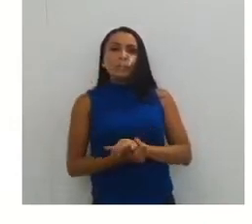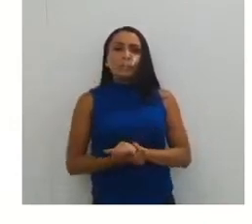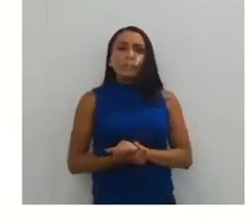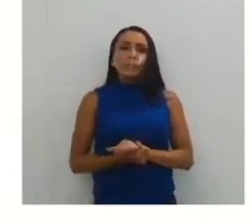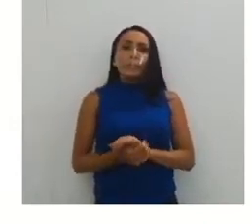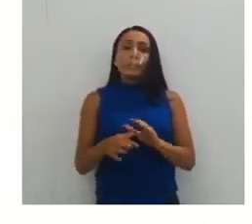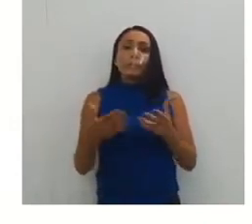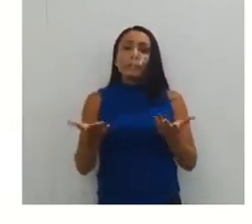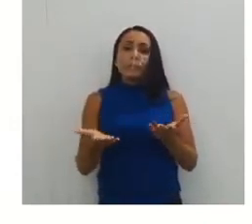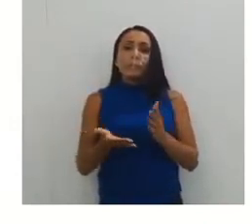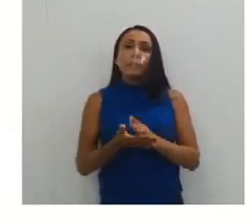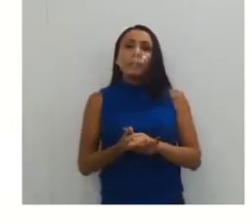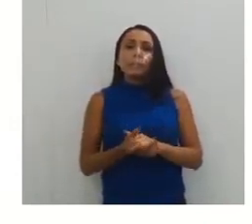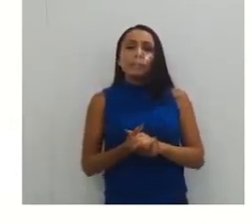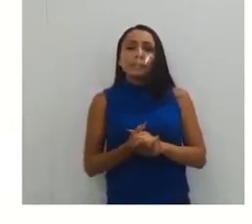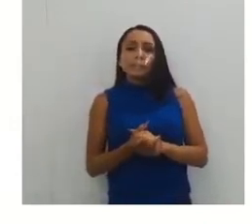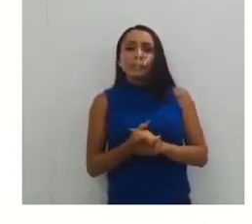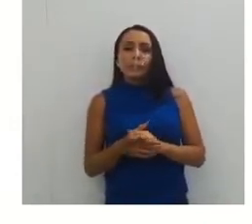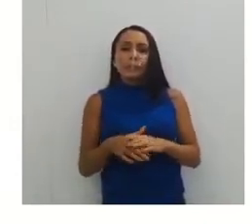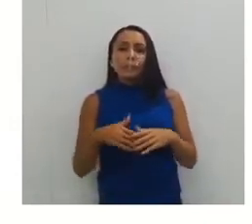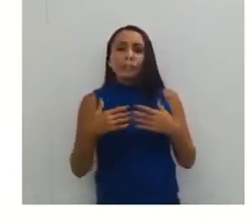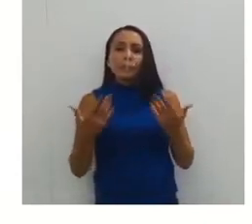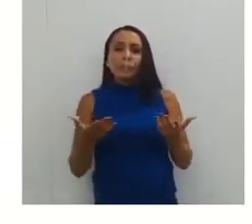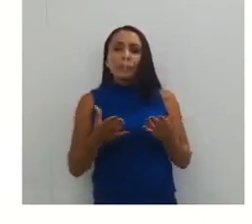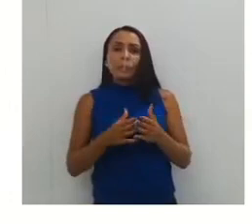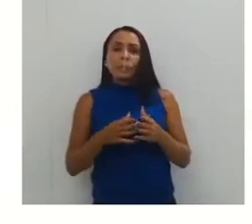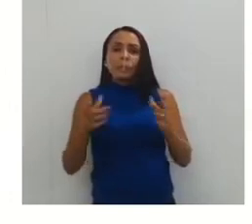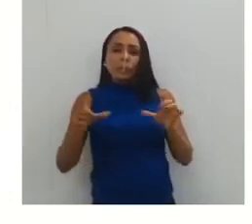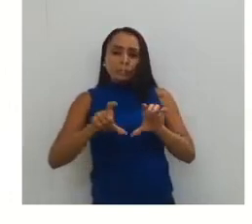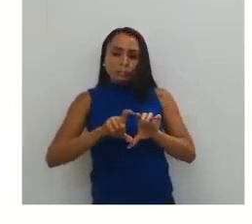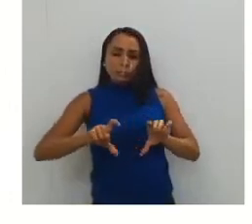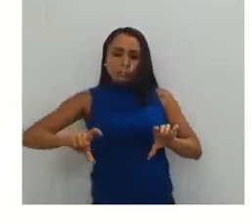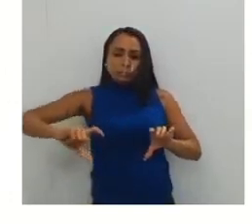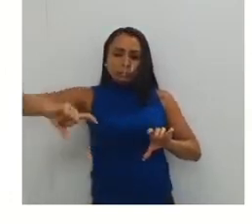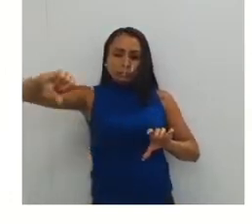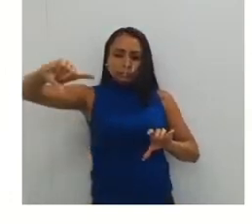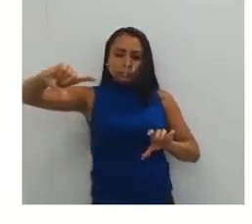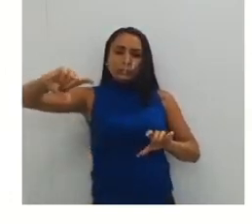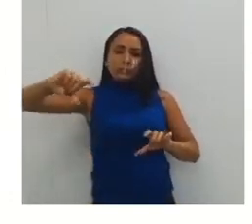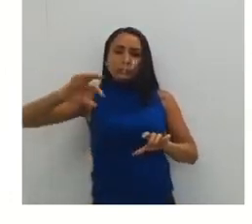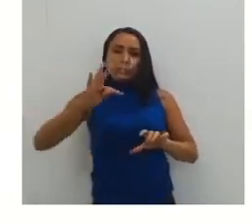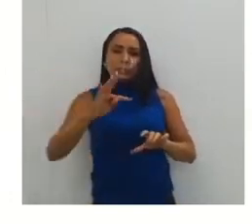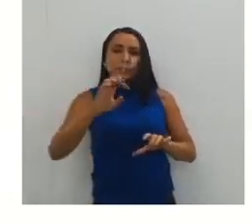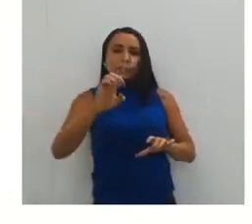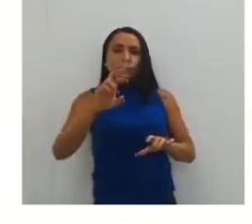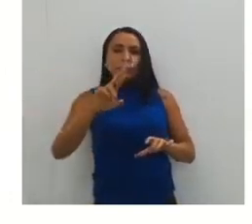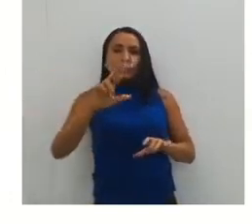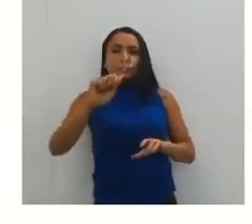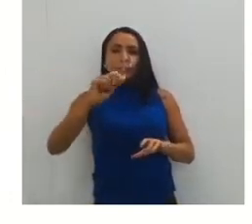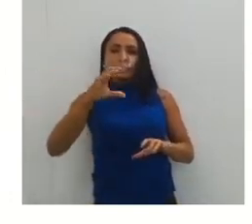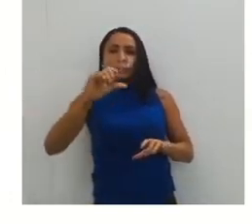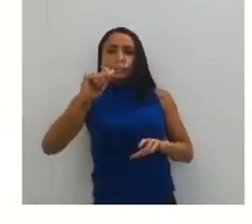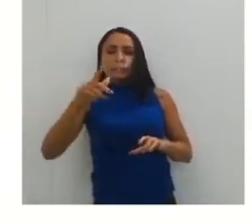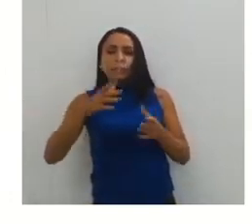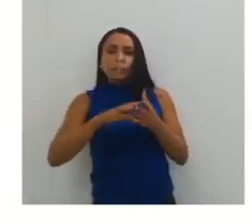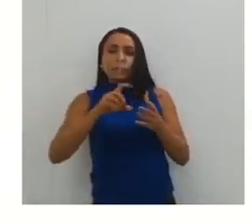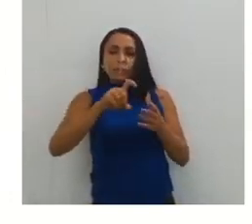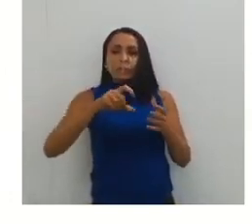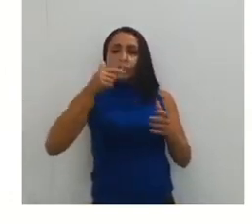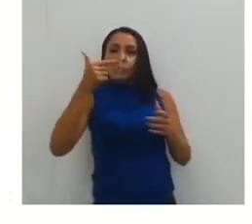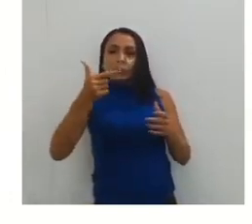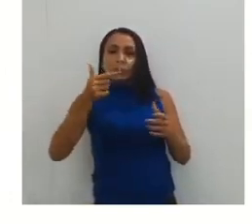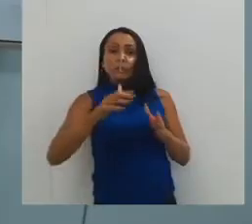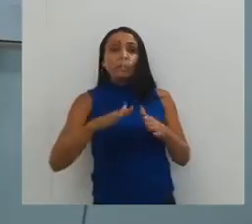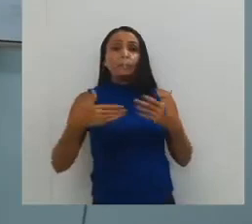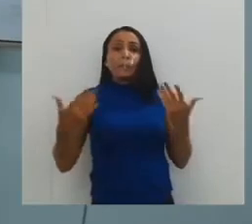ficar? A área da casa e esse pedaço aqui do terraço. E esse também, ó. Vai ficar como? O x ao quadrado. Então,